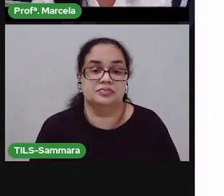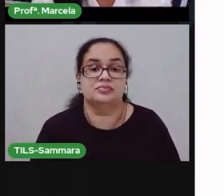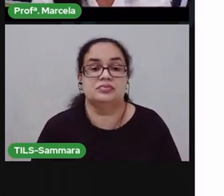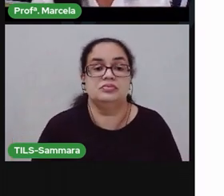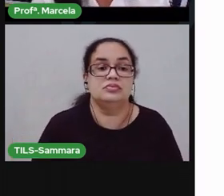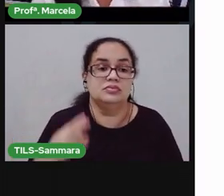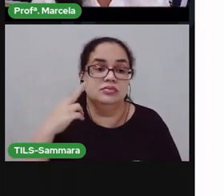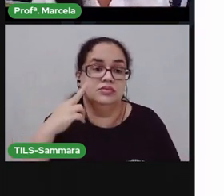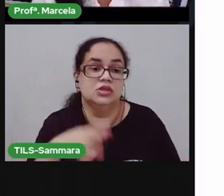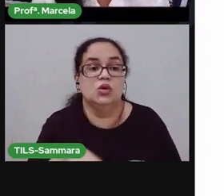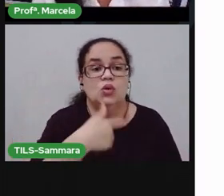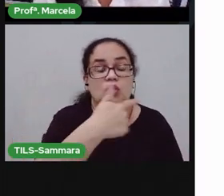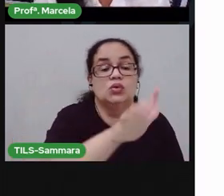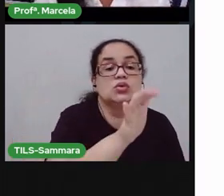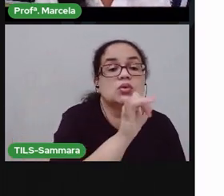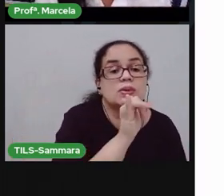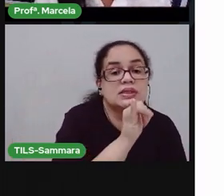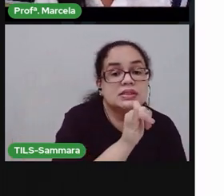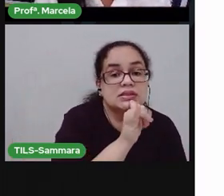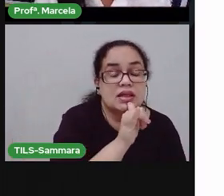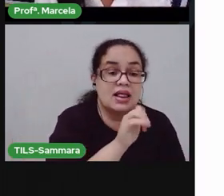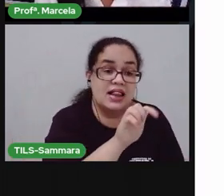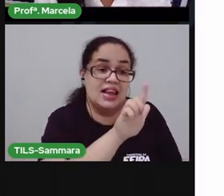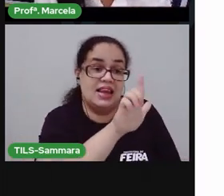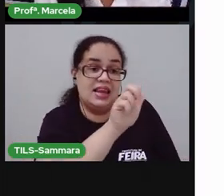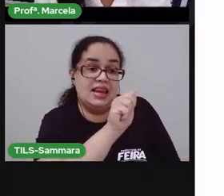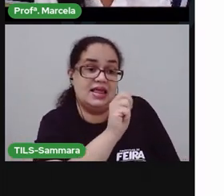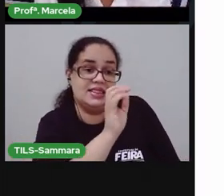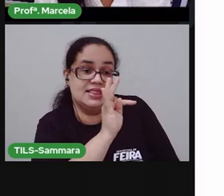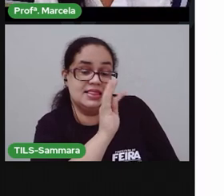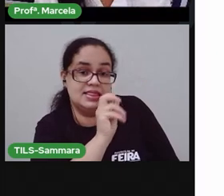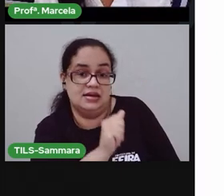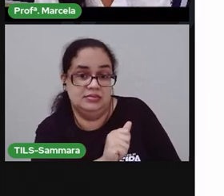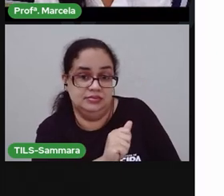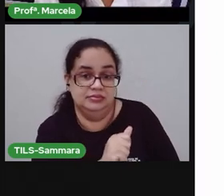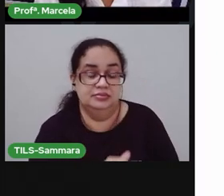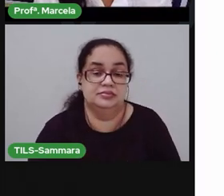Vamos para aqui outro exemplo. Ó, lata.